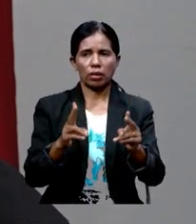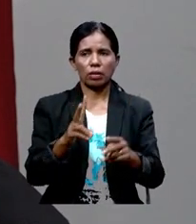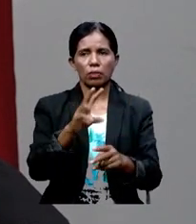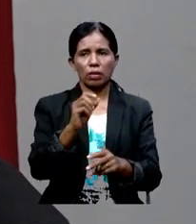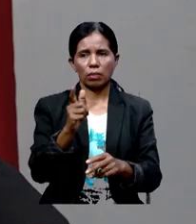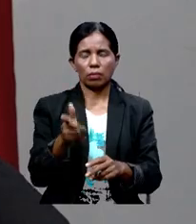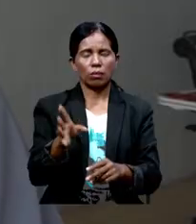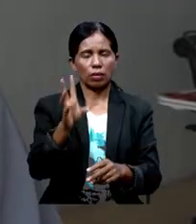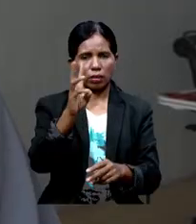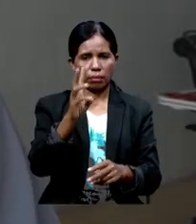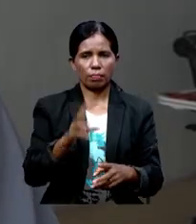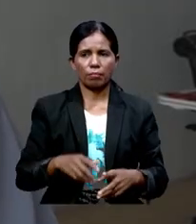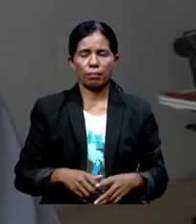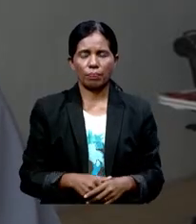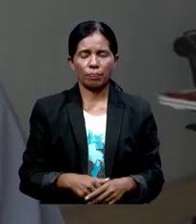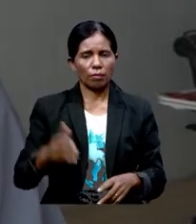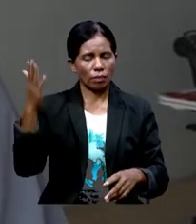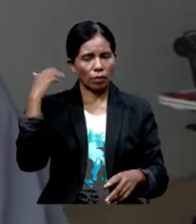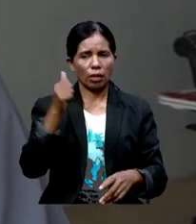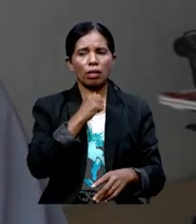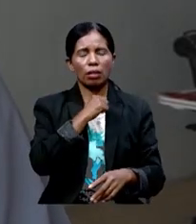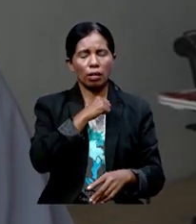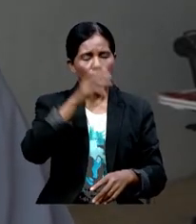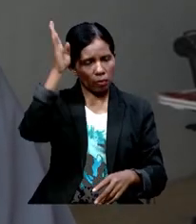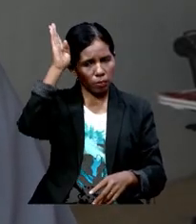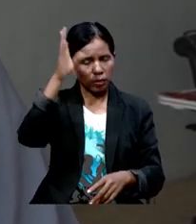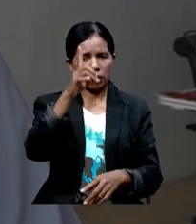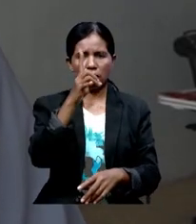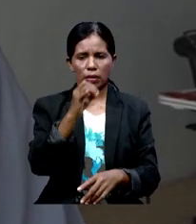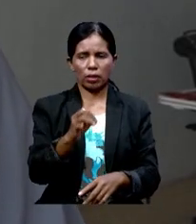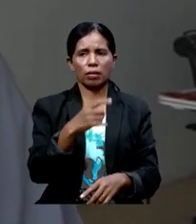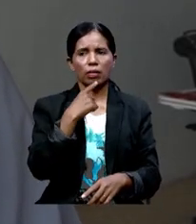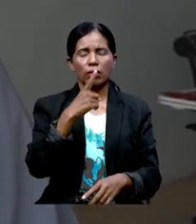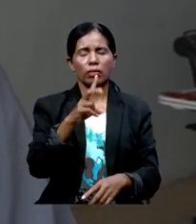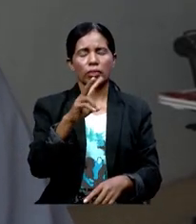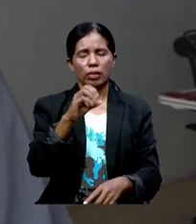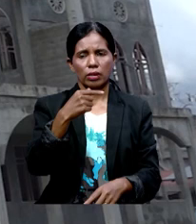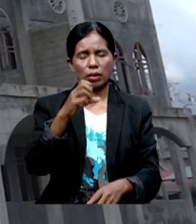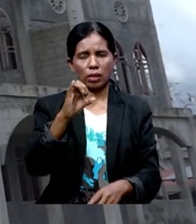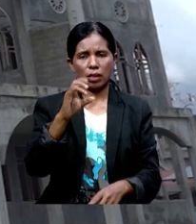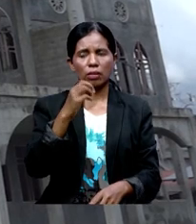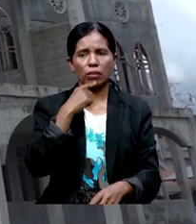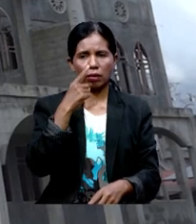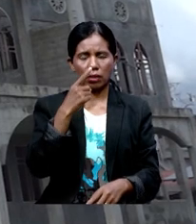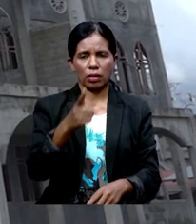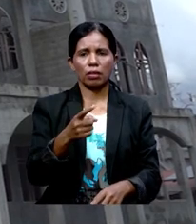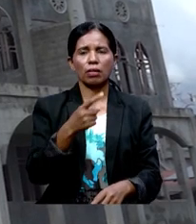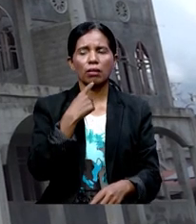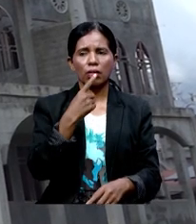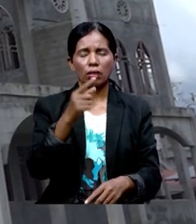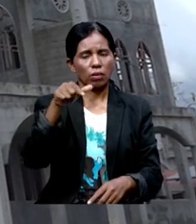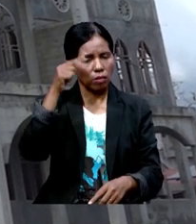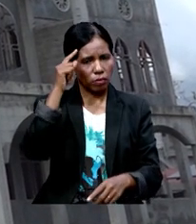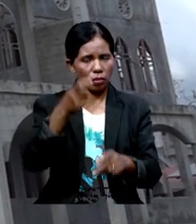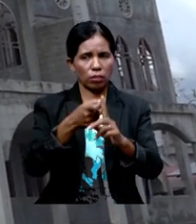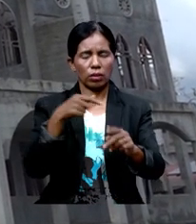2026. Antes ne arcebispo arquidiocese metropolitana Dili Dom Virgilio Cardeal Lucarum da Silva Hateten, governo li